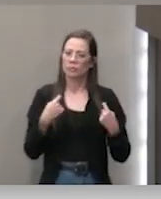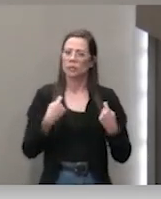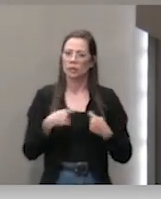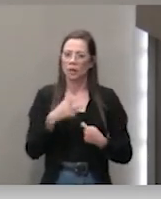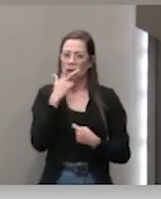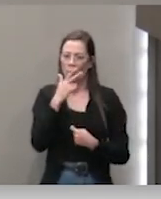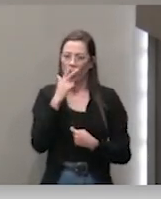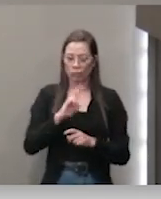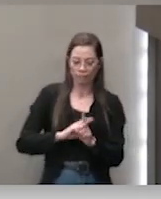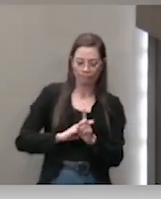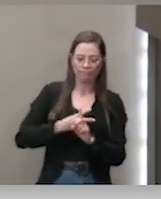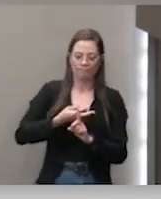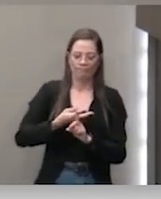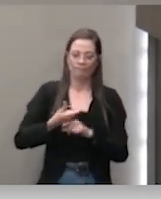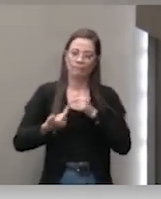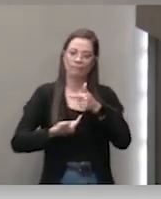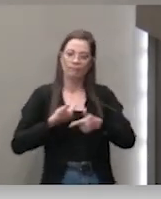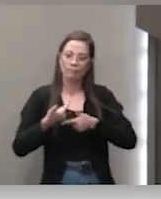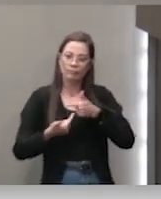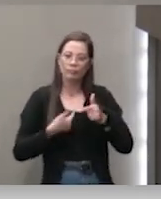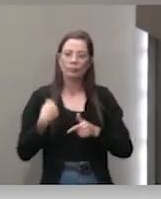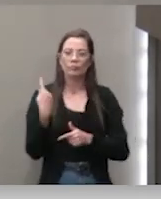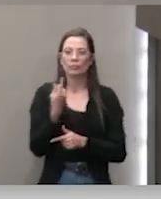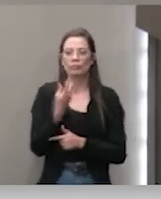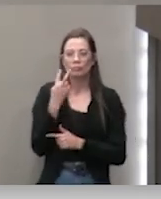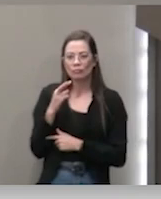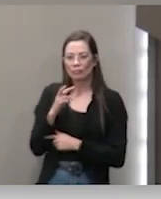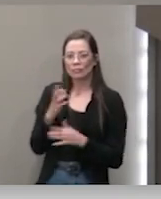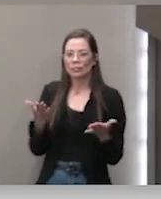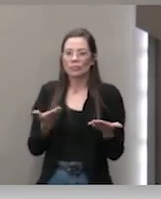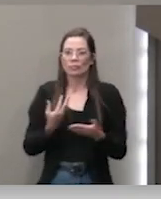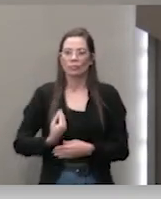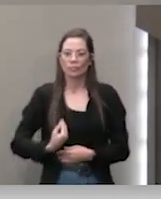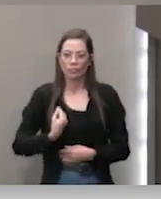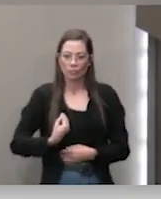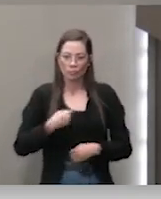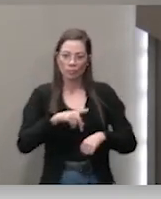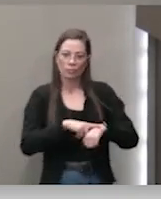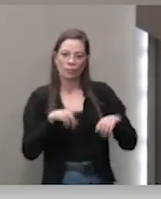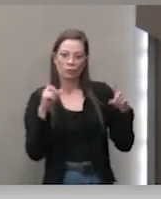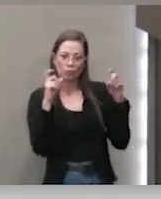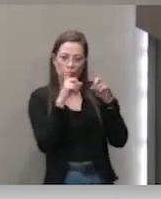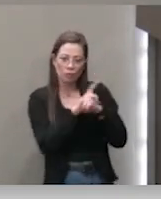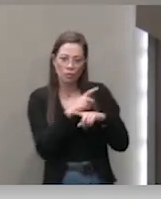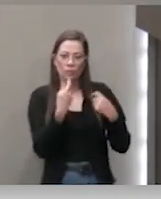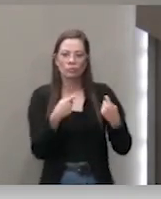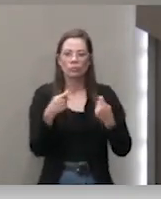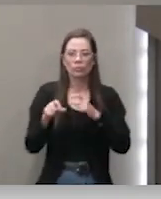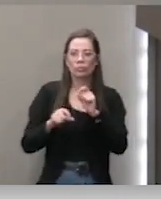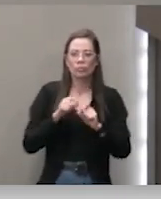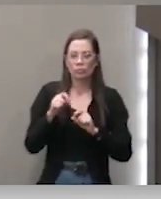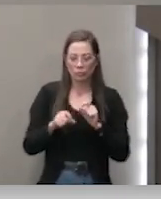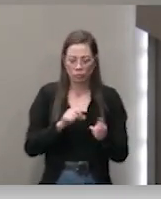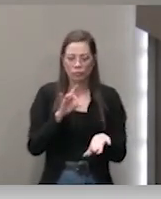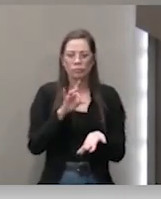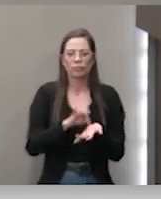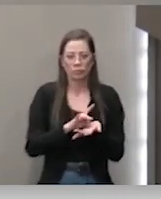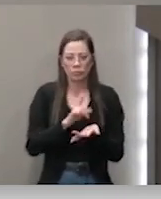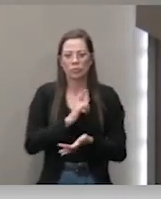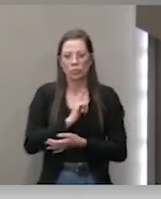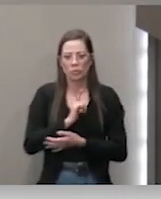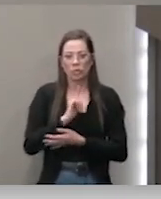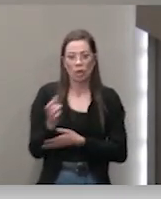2. A nossa situação carcerária vive um momento complicado e há necessidade realmente de ter